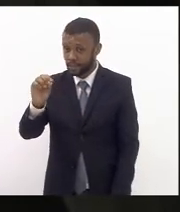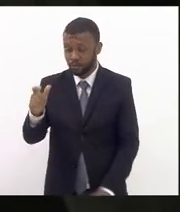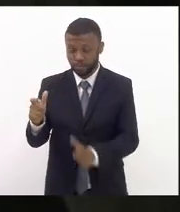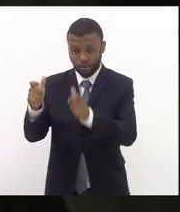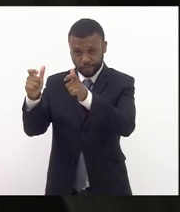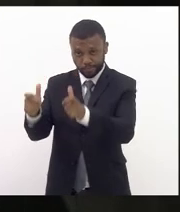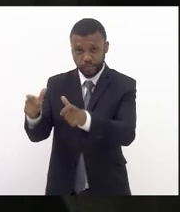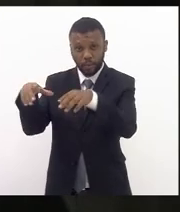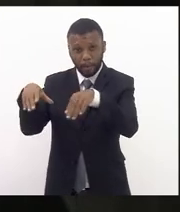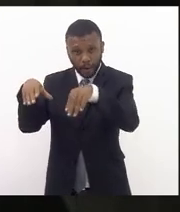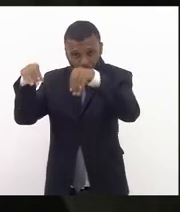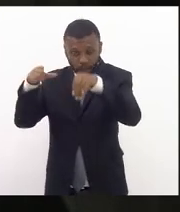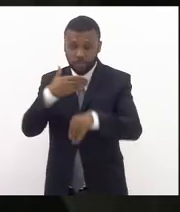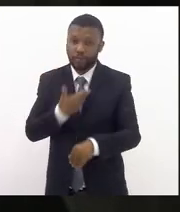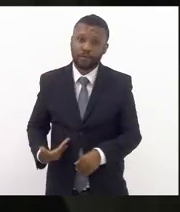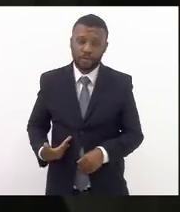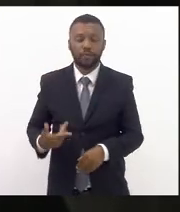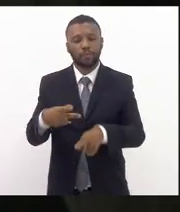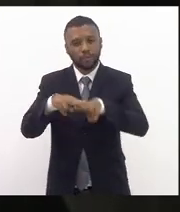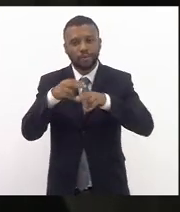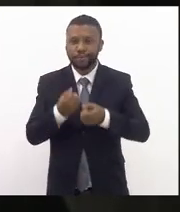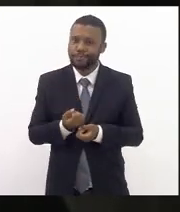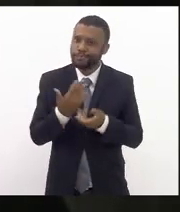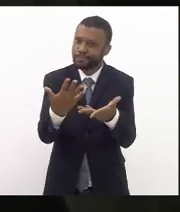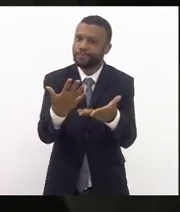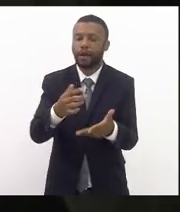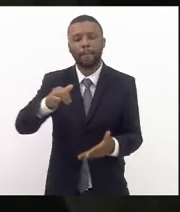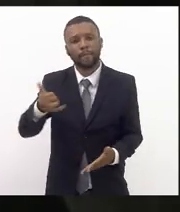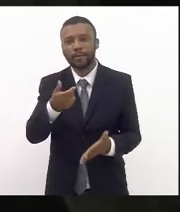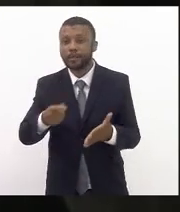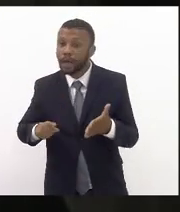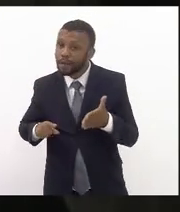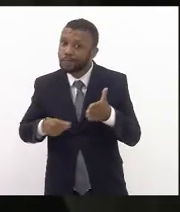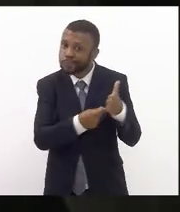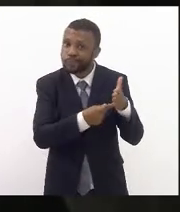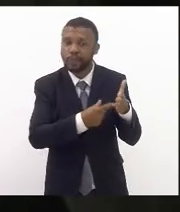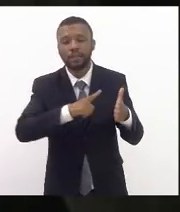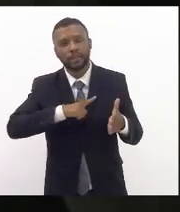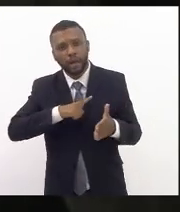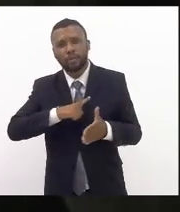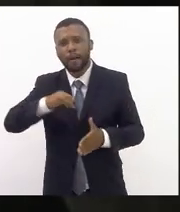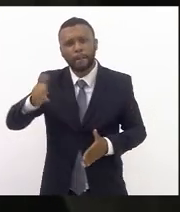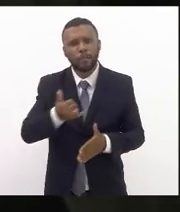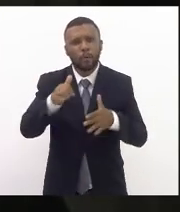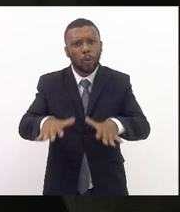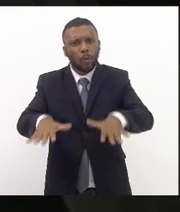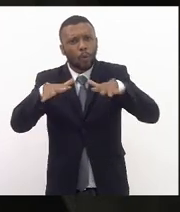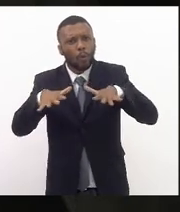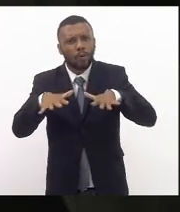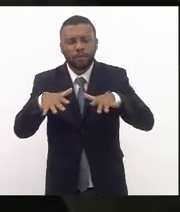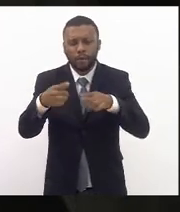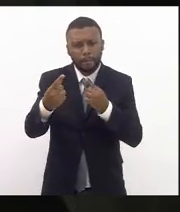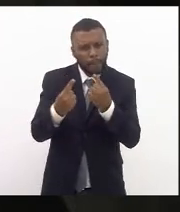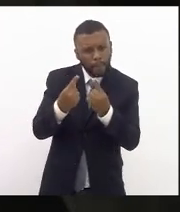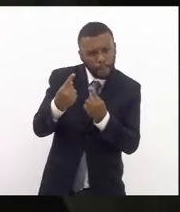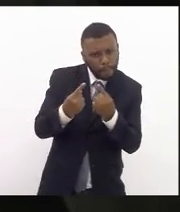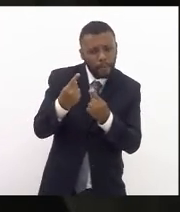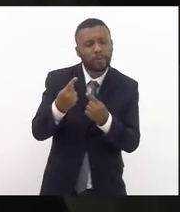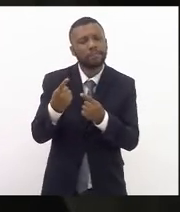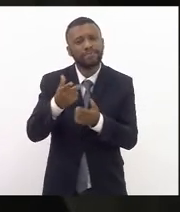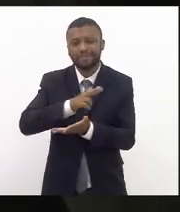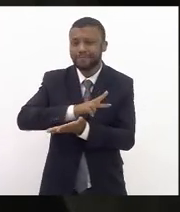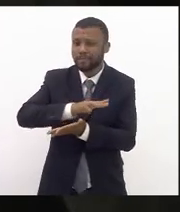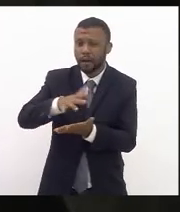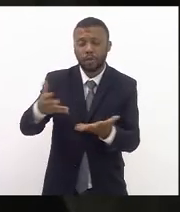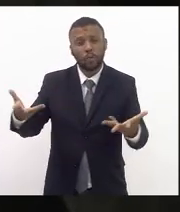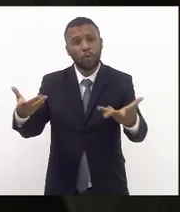faço aqui essa manifestação, essa denúncia, repercutindo a boa audiência pública que fizemos hoje, com excelentes manifestações.